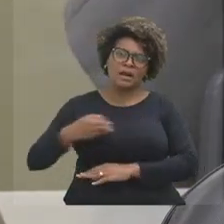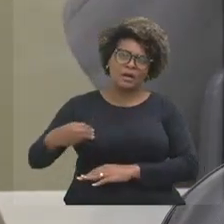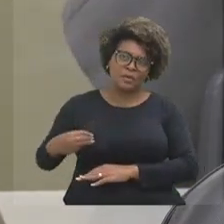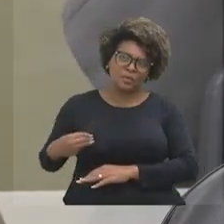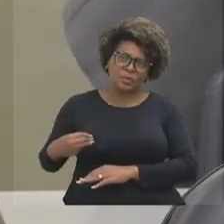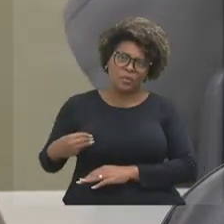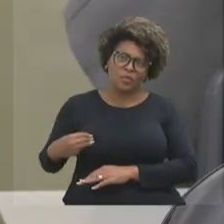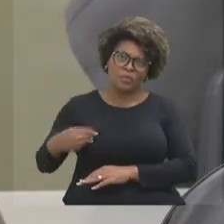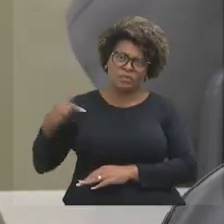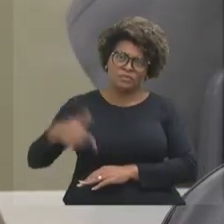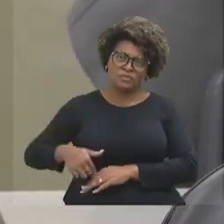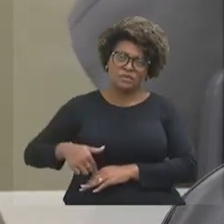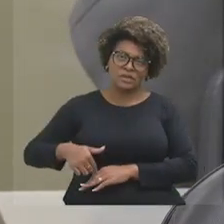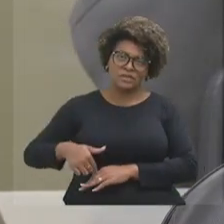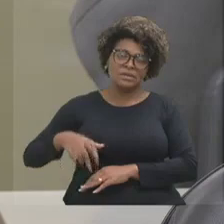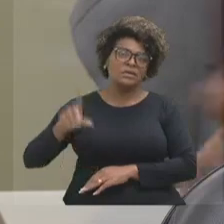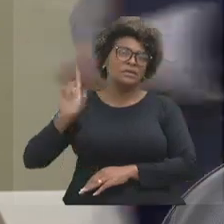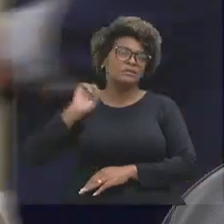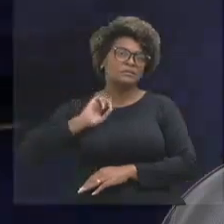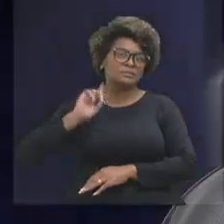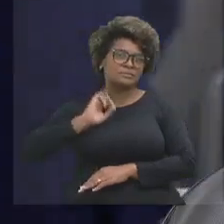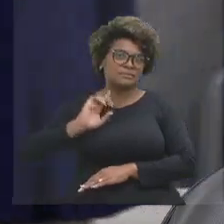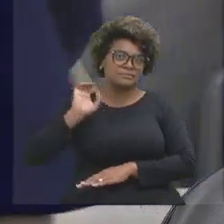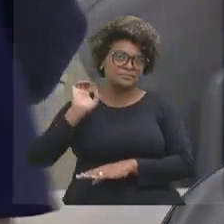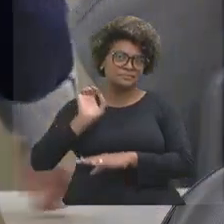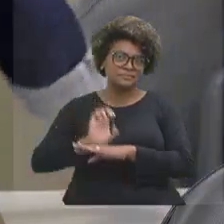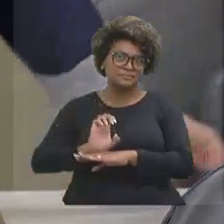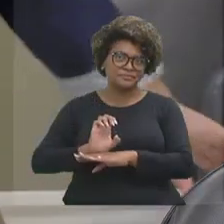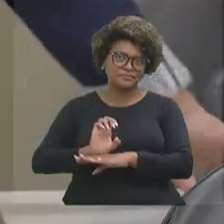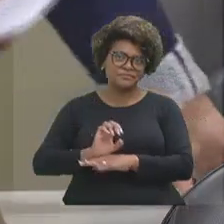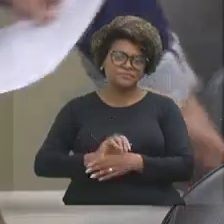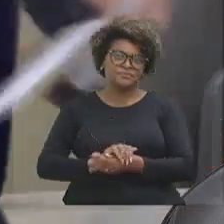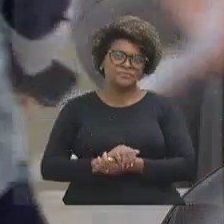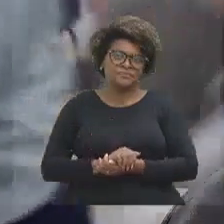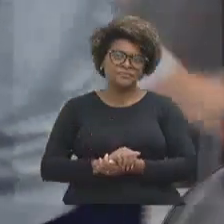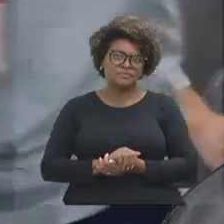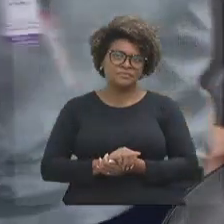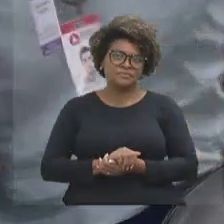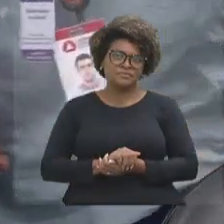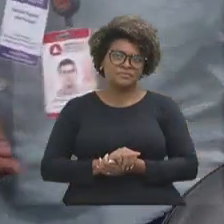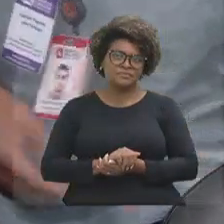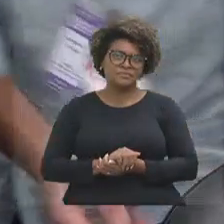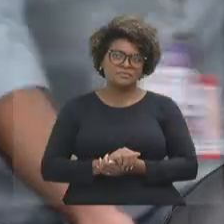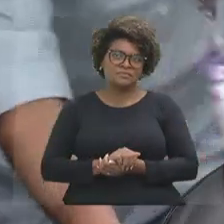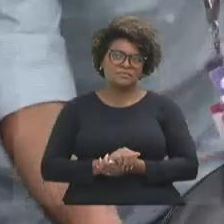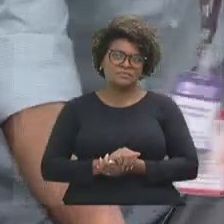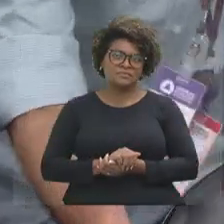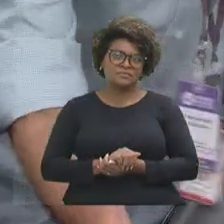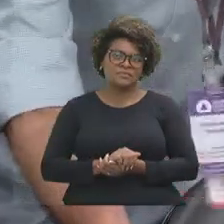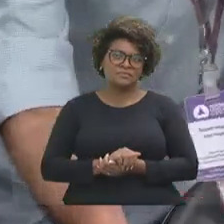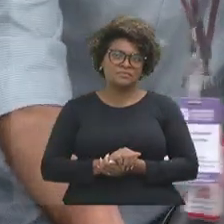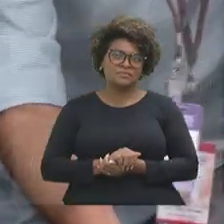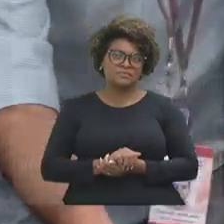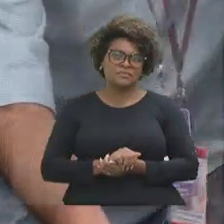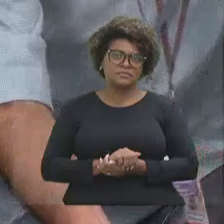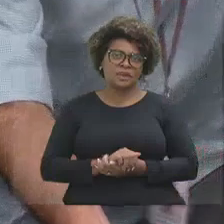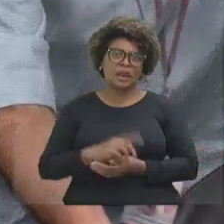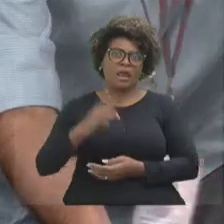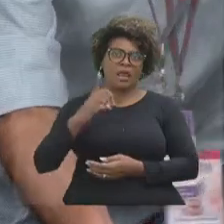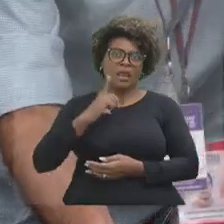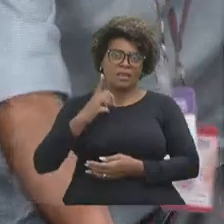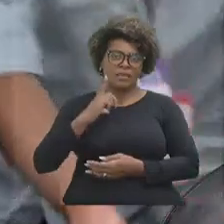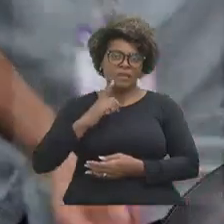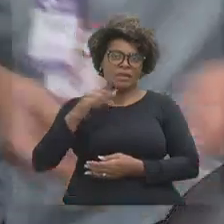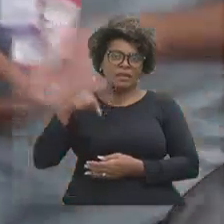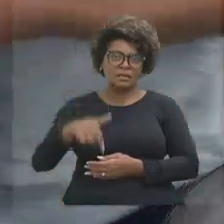em Minas Gerais nós tivemos aí em mandato